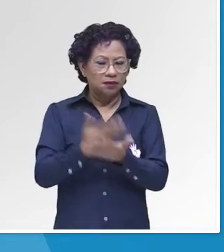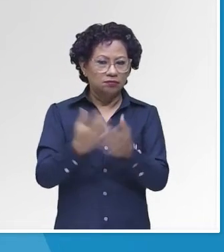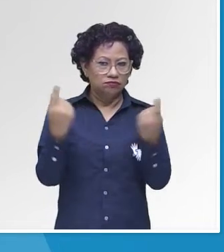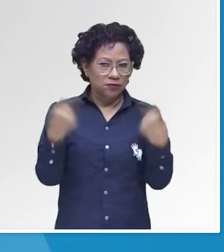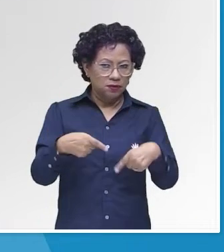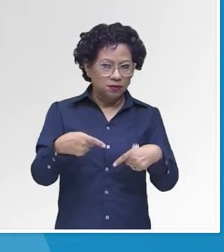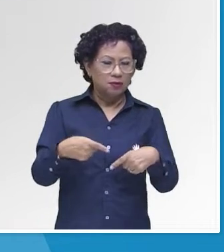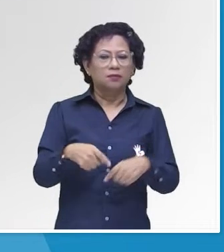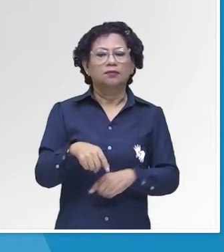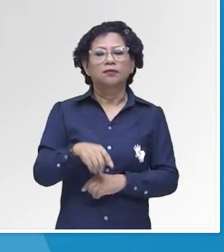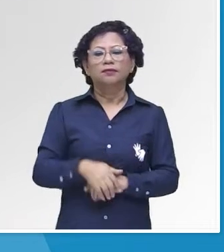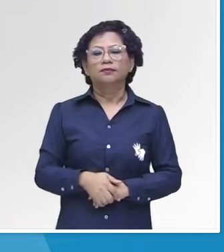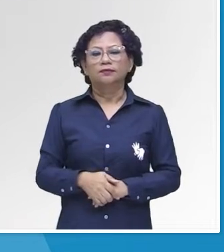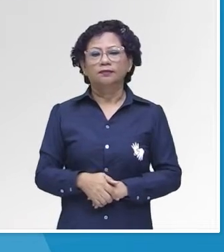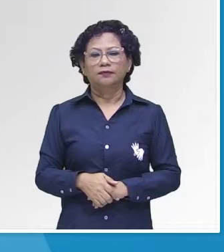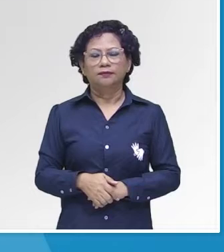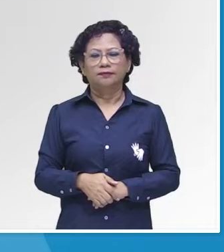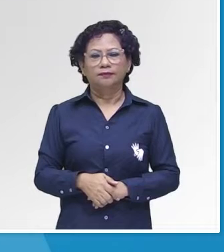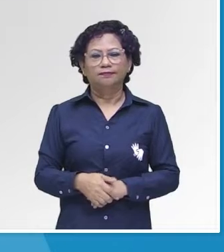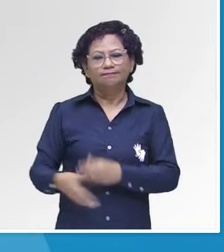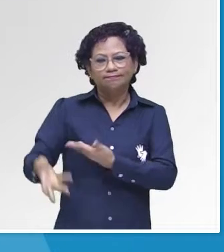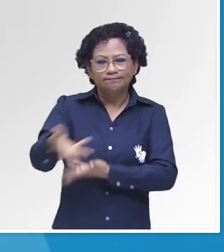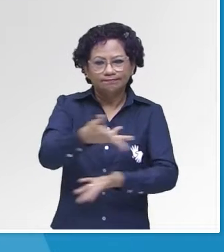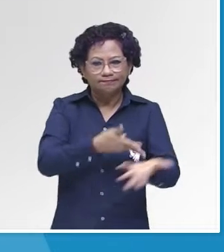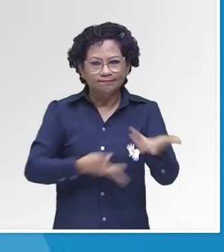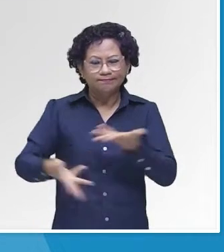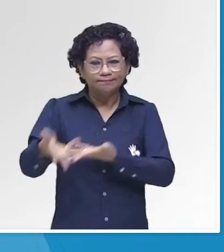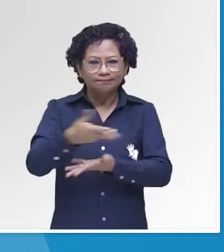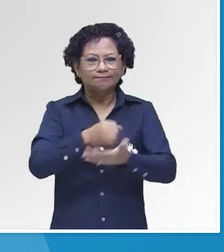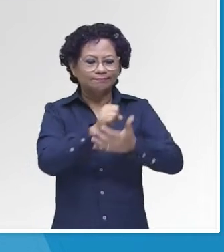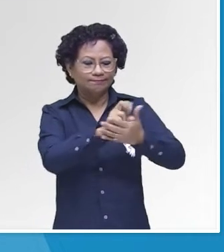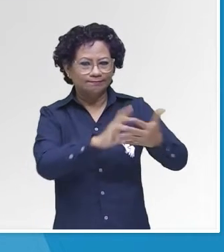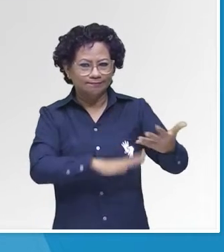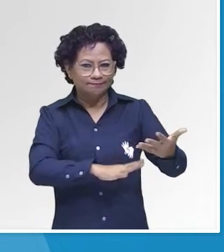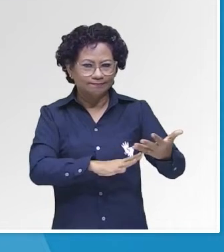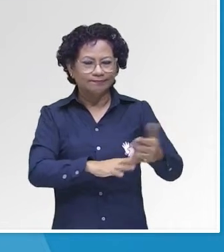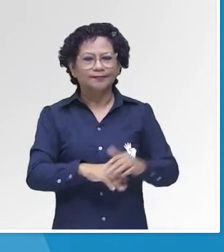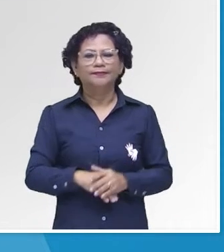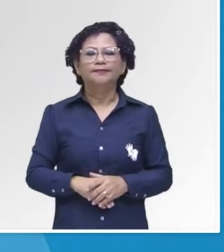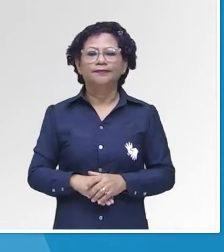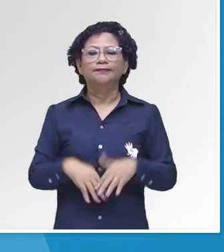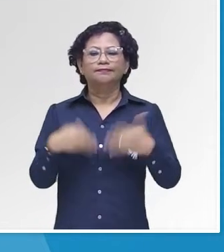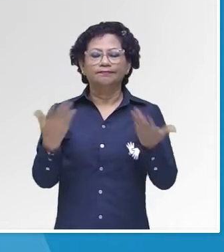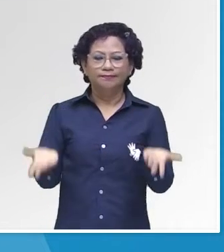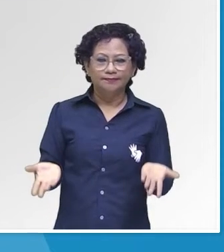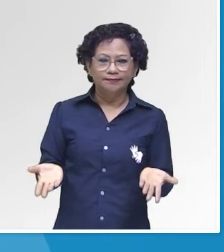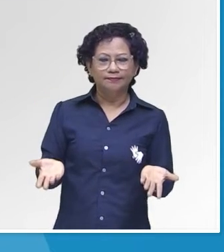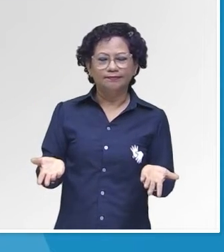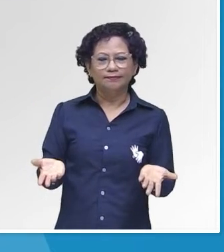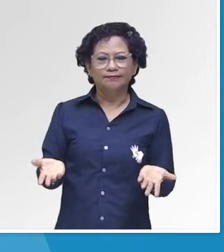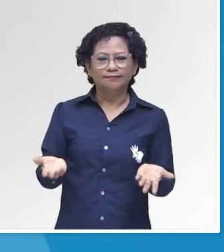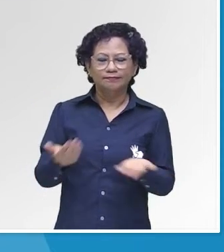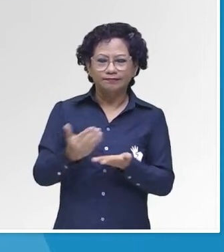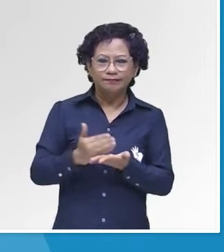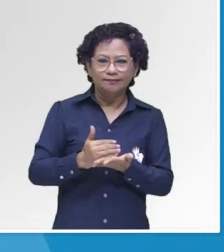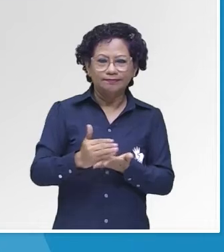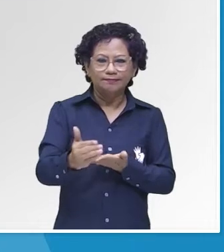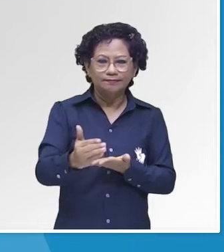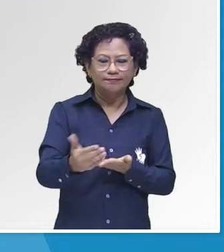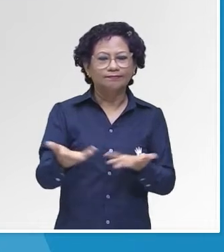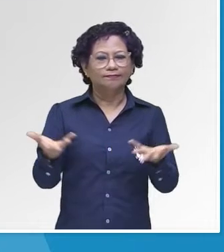resumo para a nossa interatividade, tá bom? Muito bem, vamos começar a nossa aula. Trouxemos para vocês, então, para que a gente